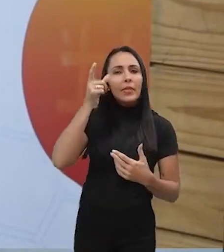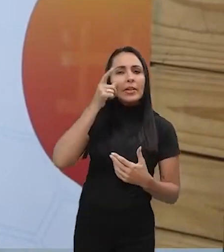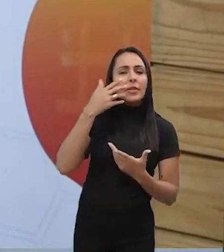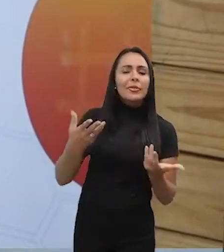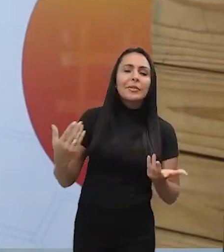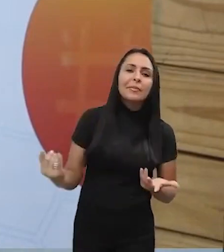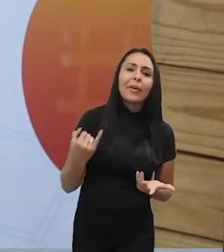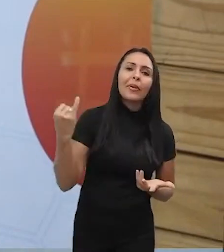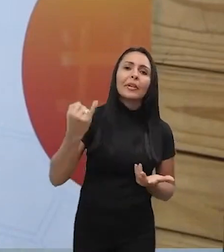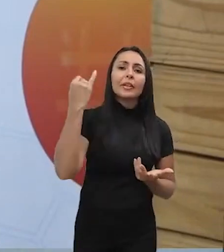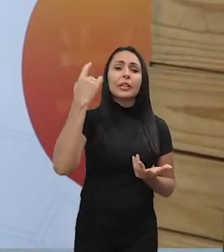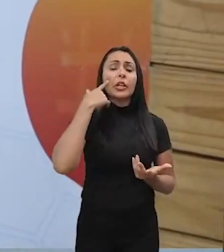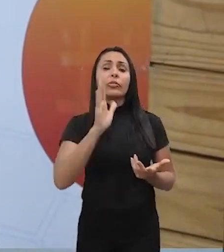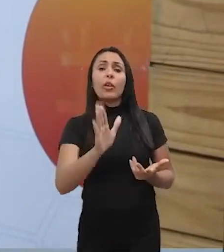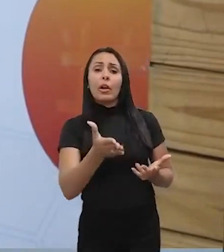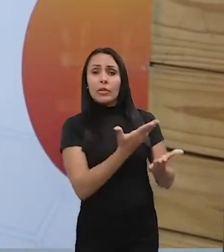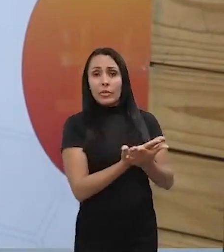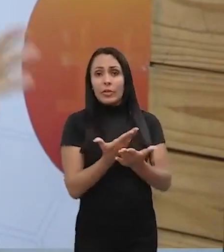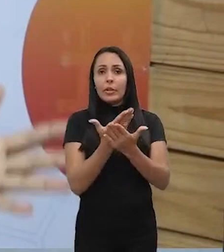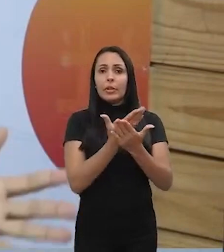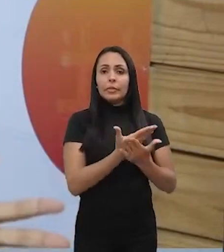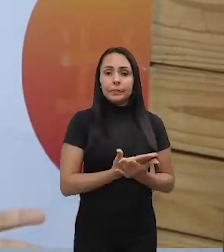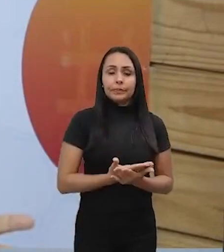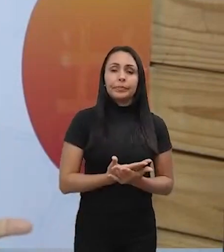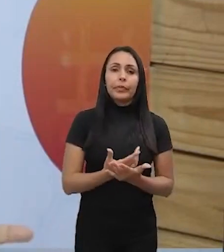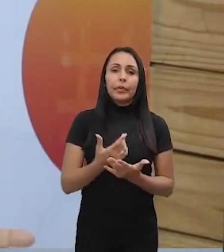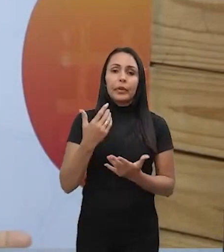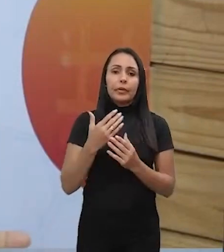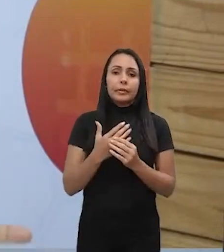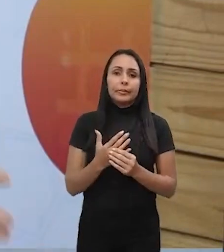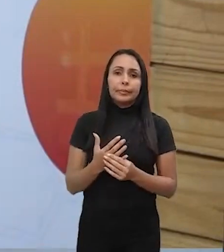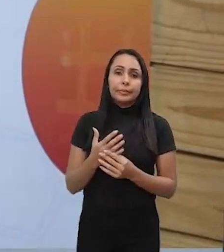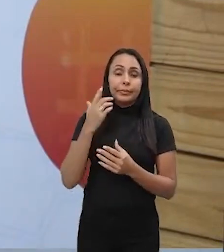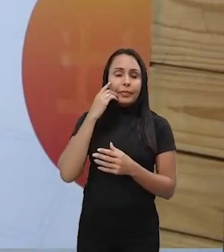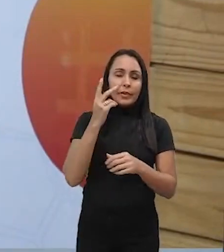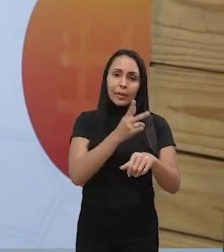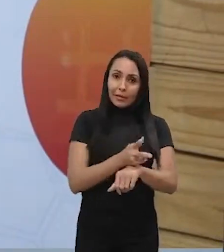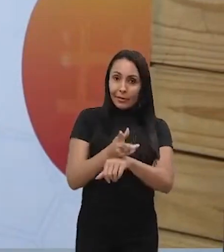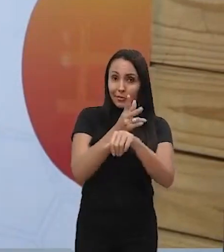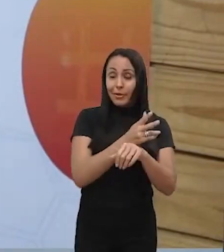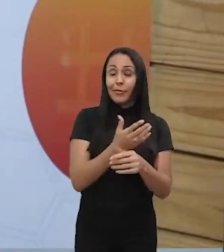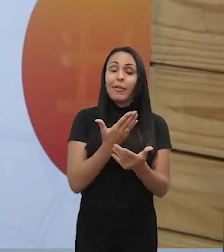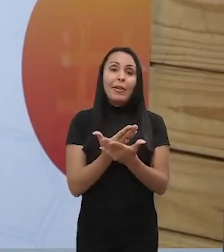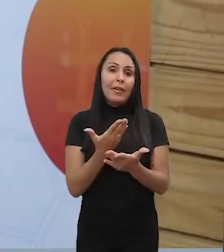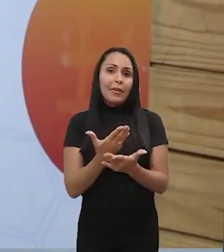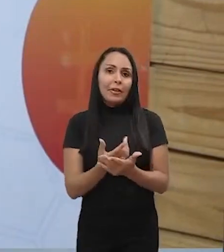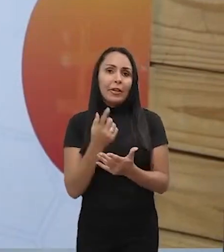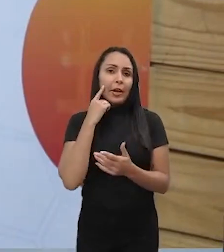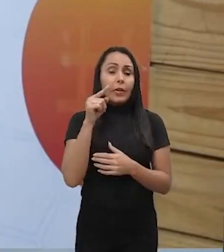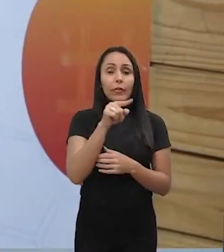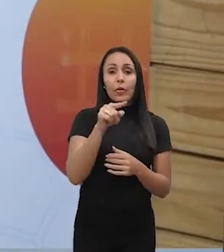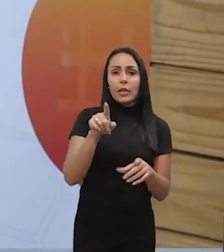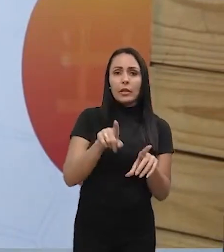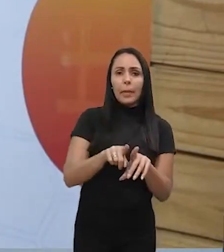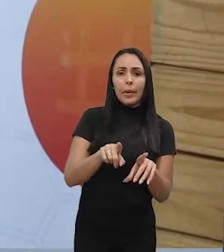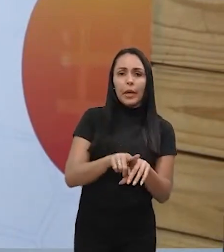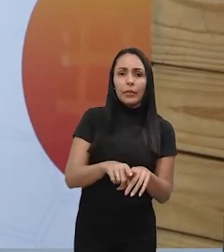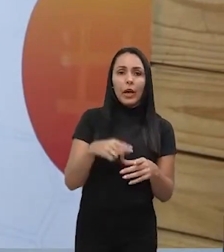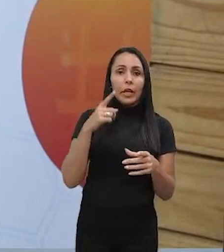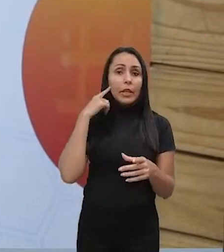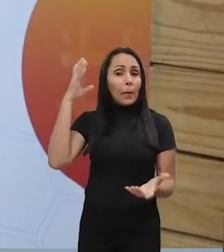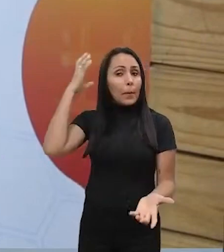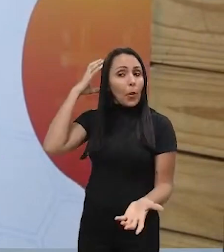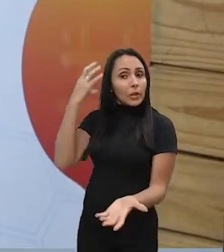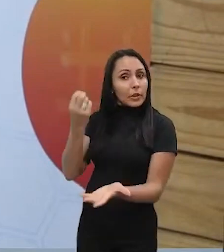observações e que nós já estudamos, né? Porque a gente vai ver isso nas videoaulas, você também vai ouvir isso